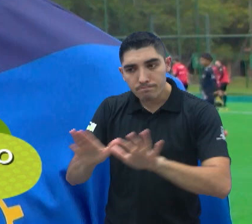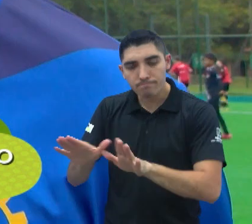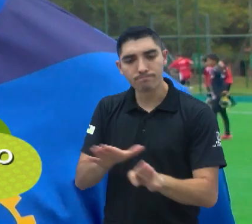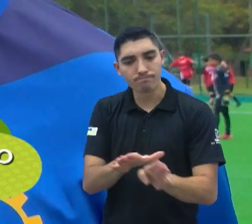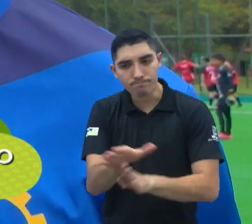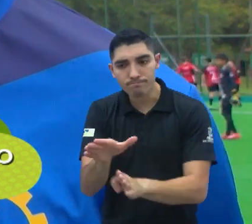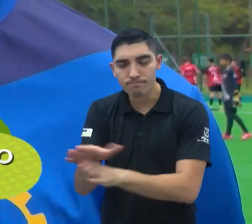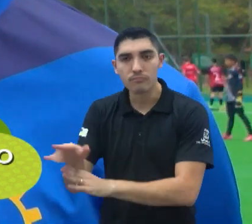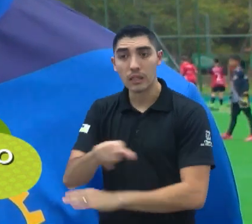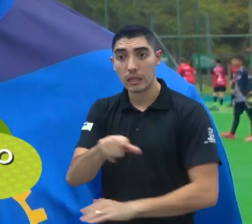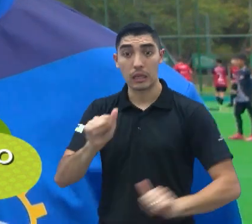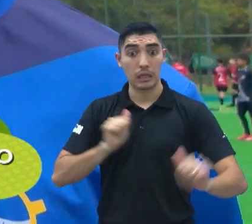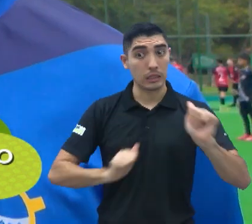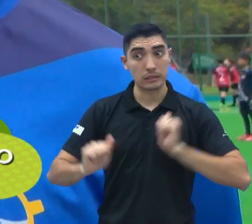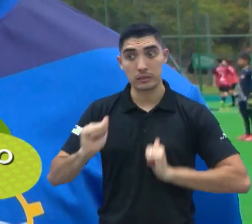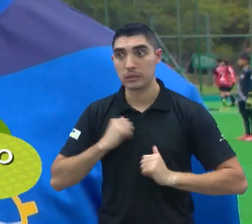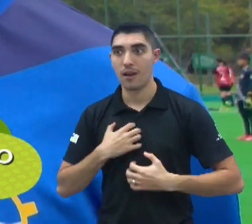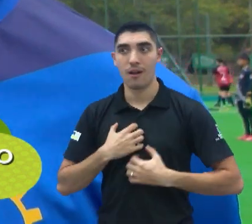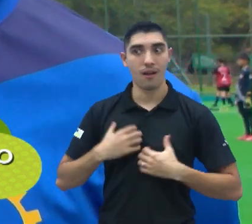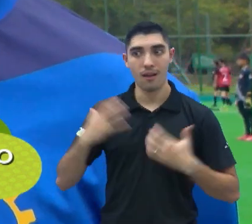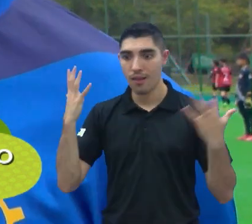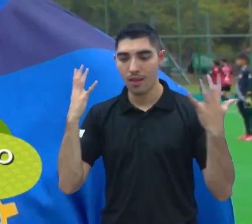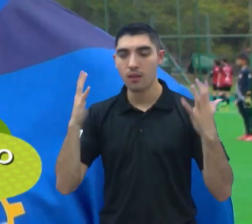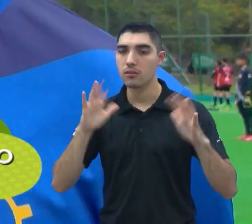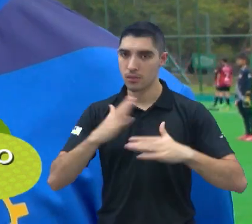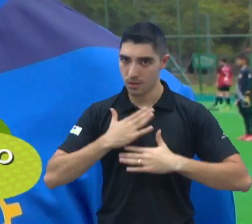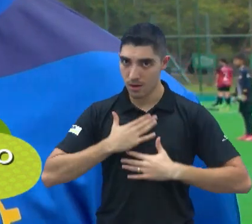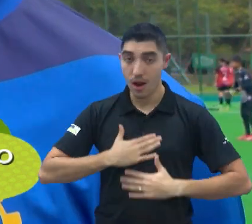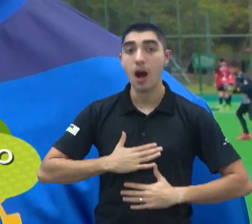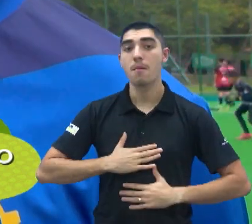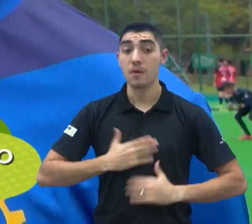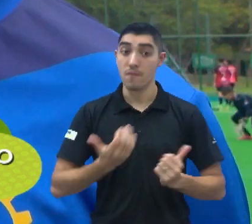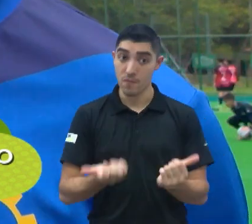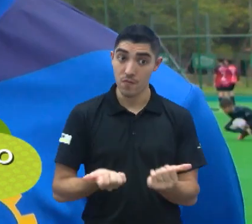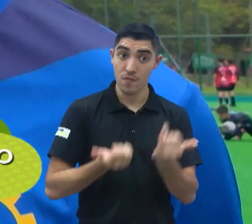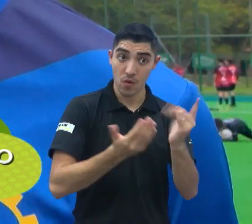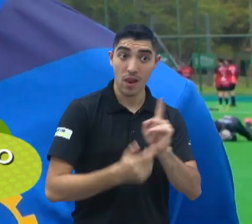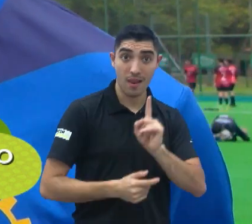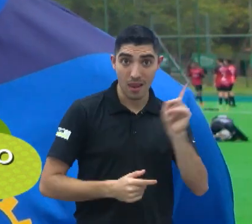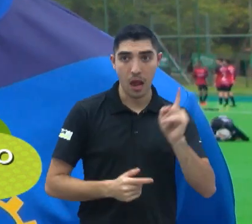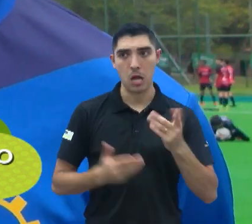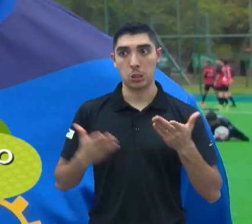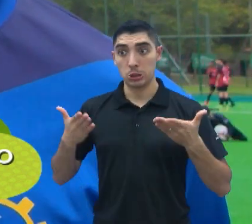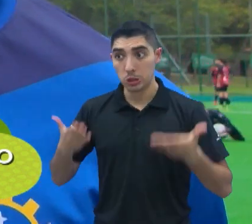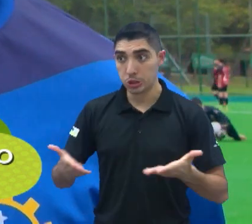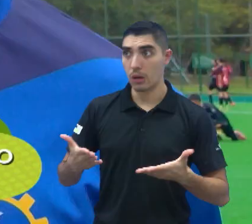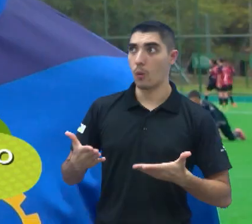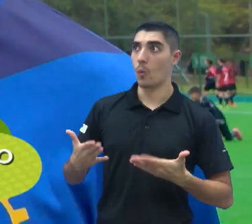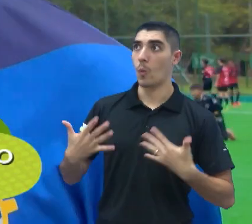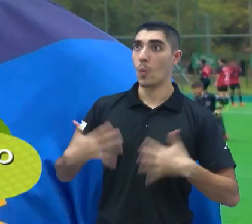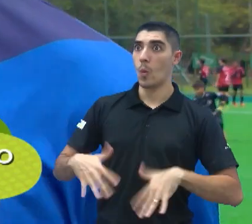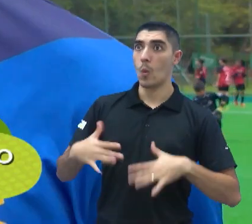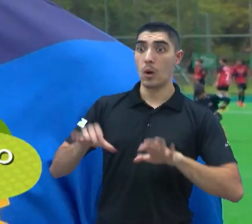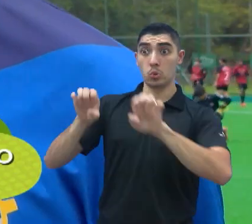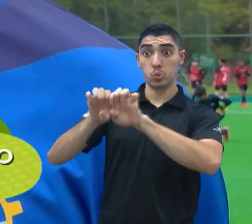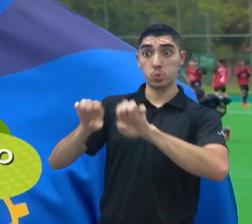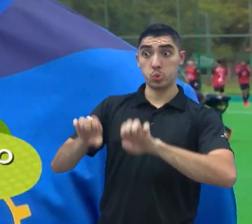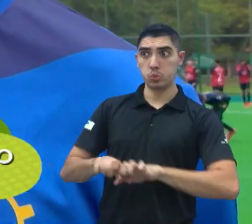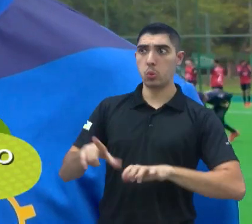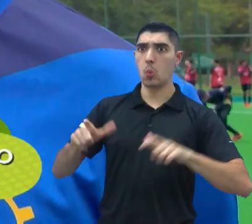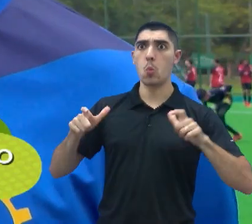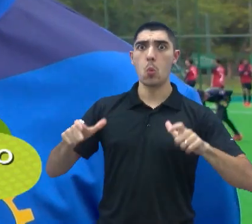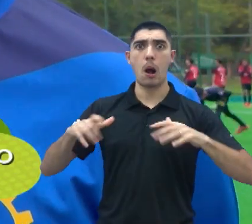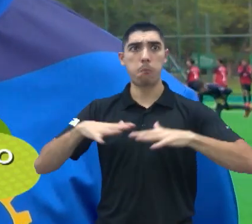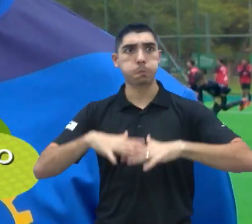euforia, essa ansiedade, porque a gente sabe, né, vai chegar lá, vai ver toda a estrutura que tem lá o centro de treinamento de Cotia. Isso